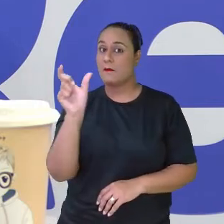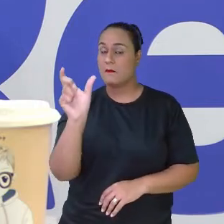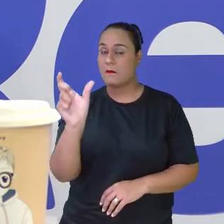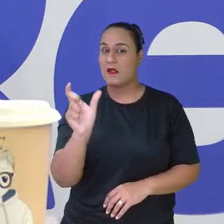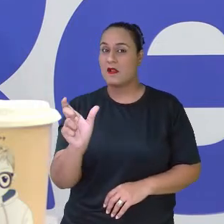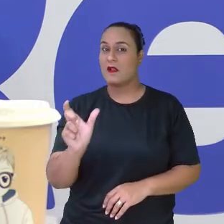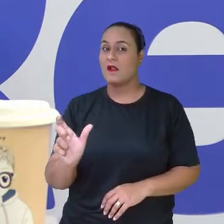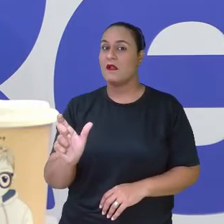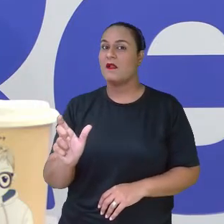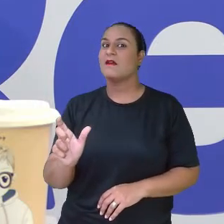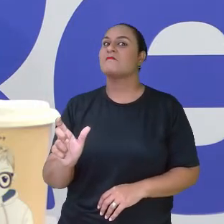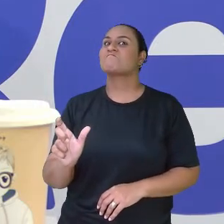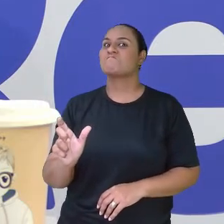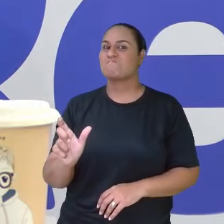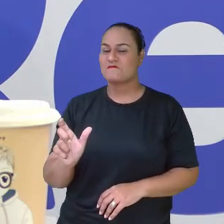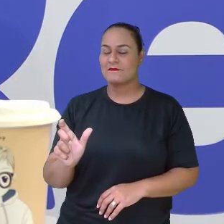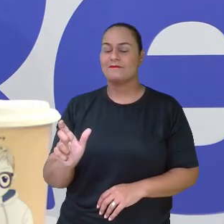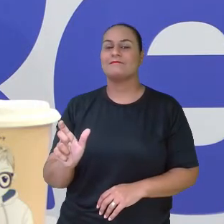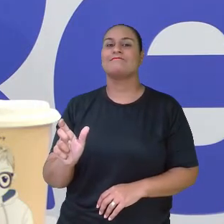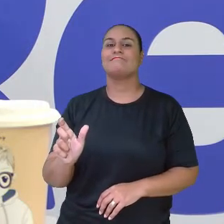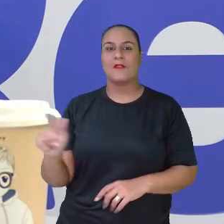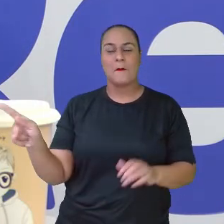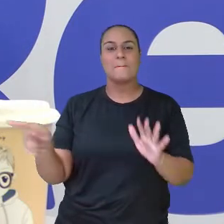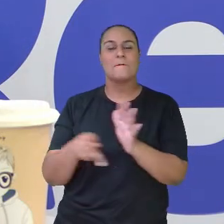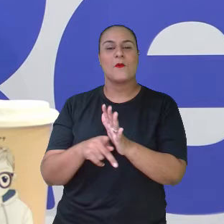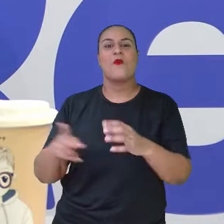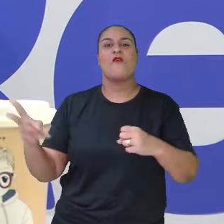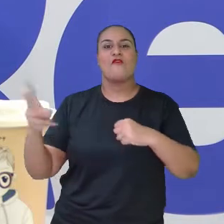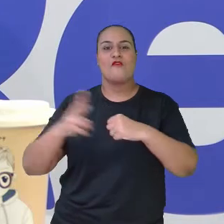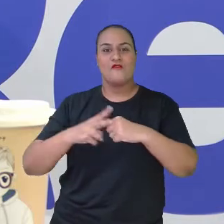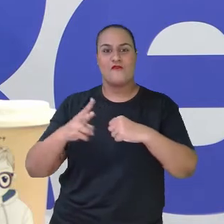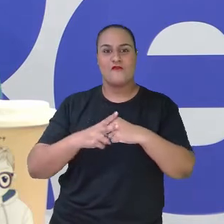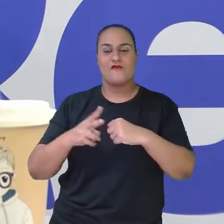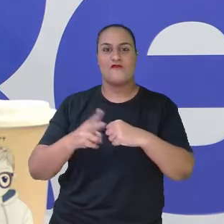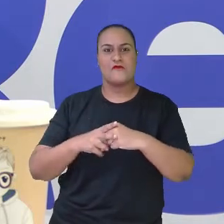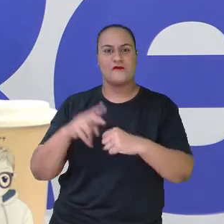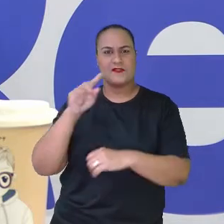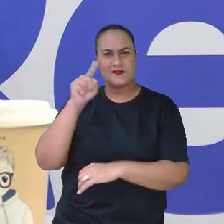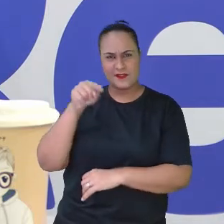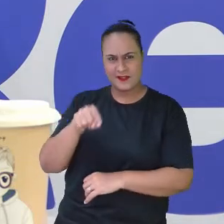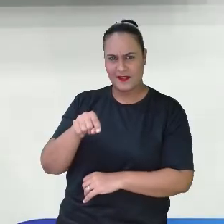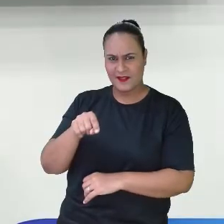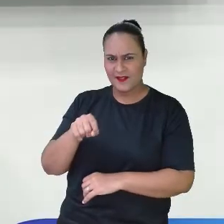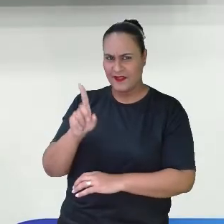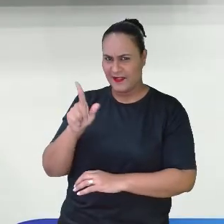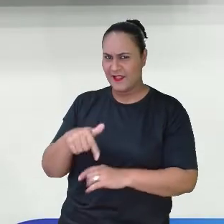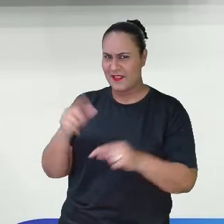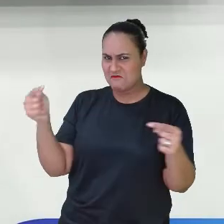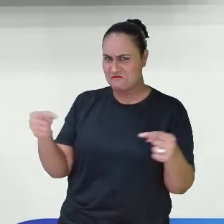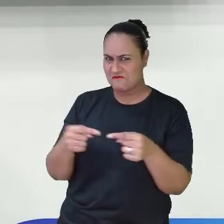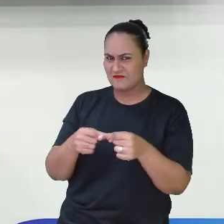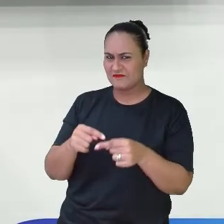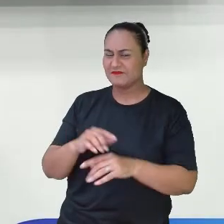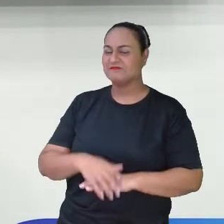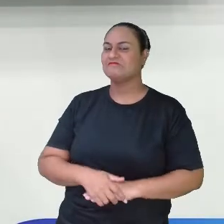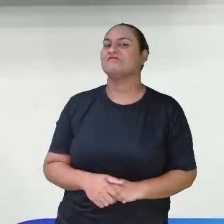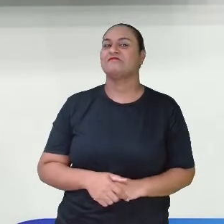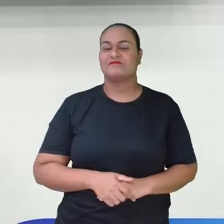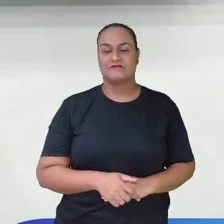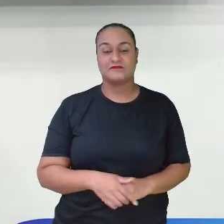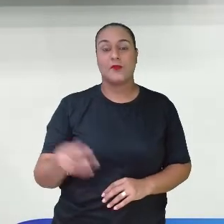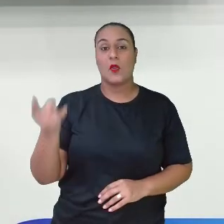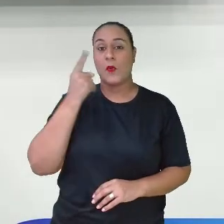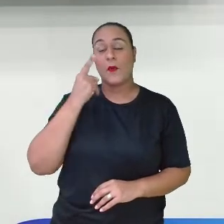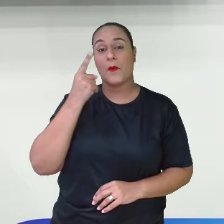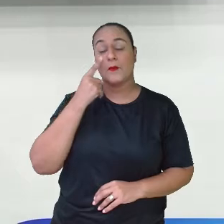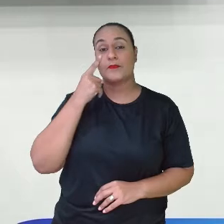elas são verbo, né? É isso, né, Mauricéia? Será, hein, que foi isso aí? Vamos ver, né, professora? Veja